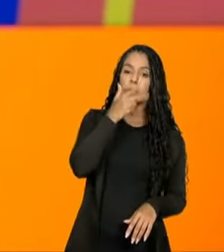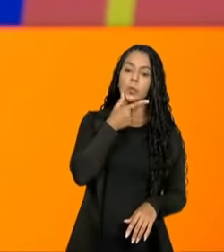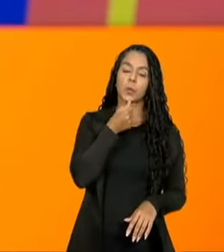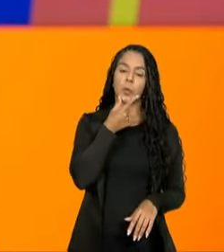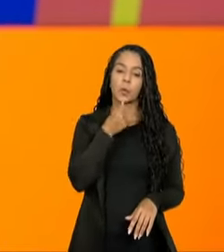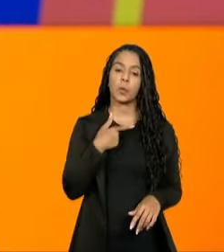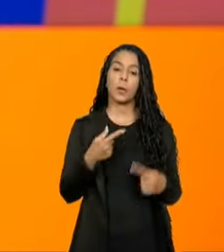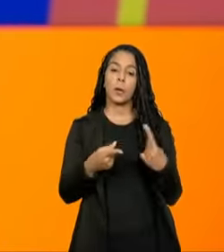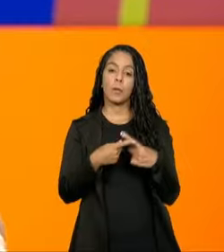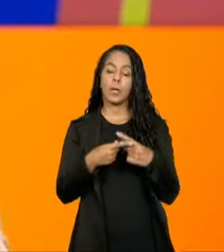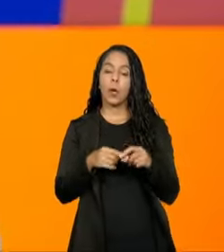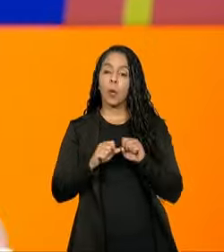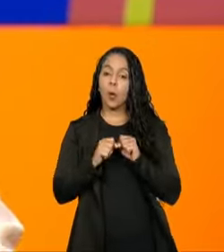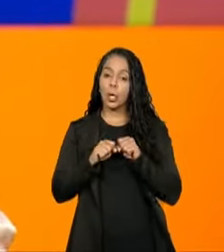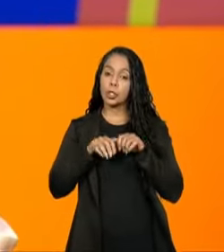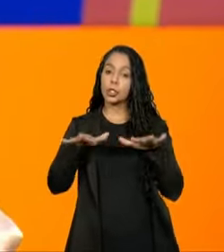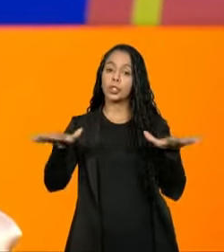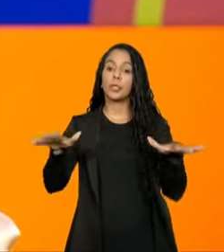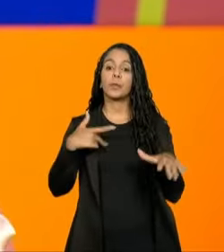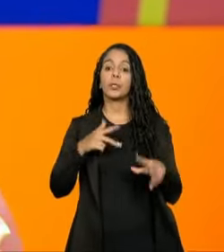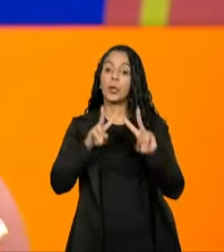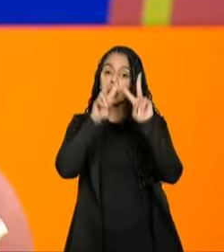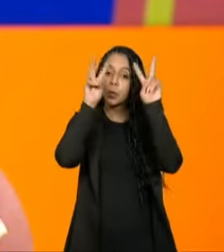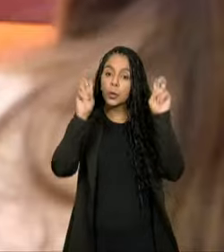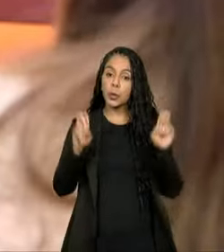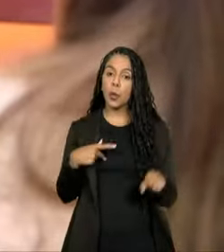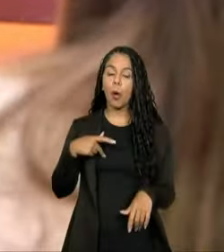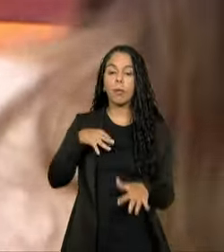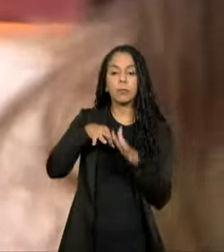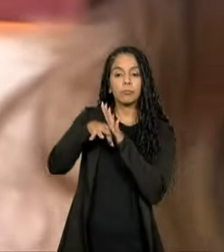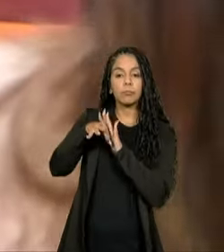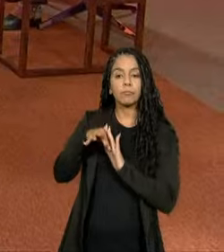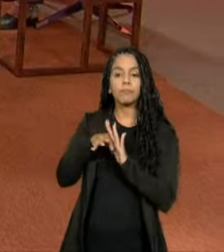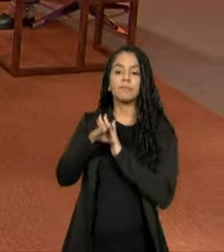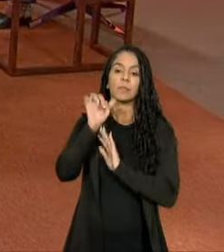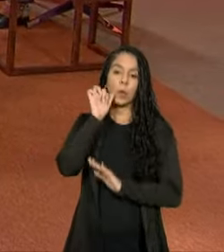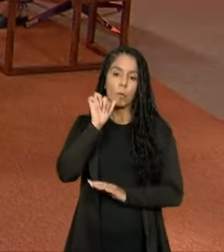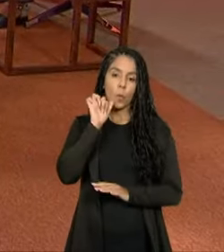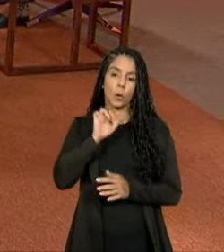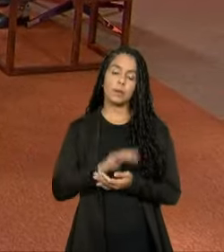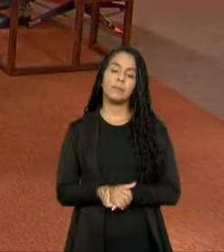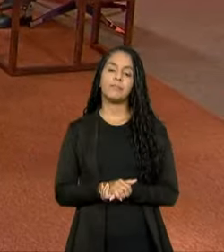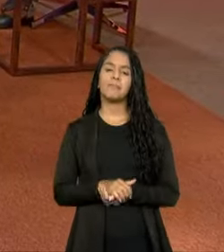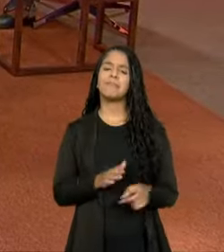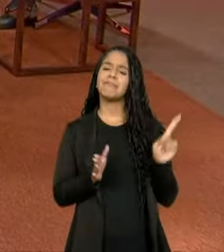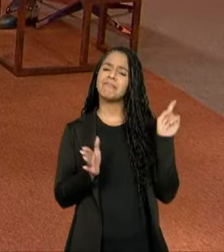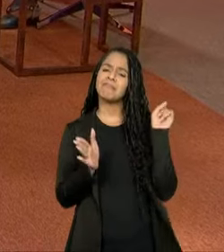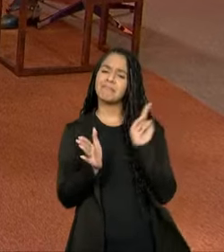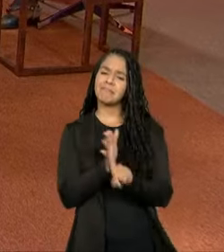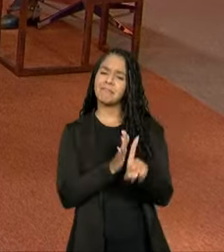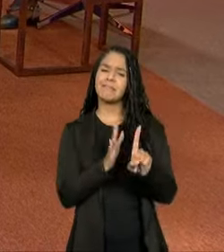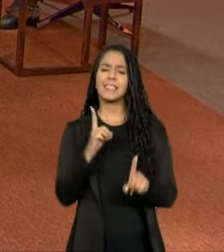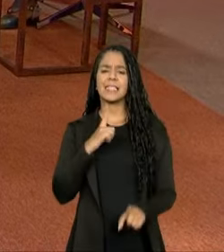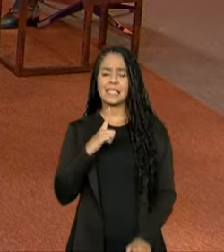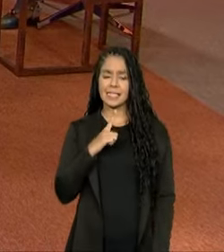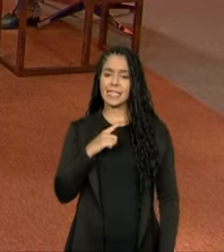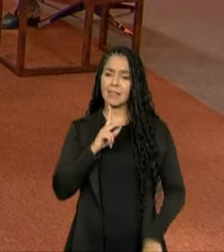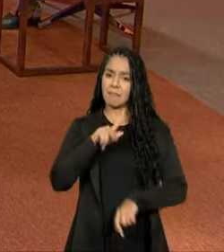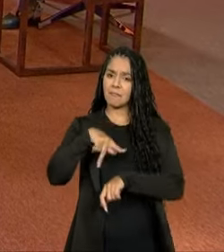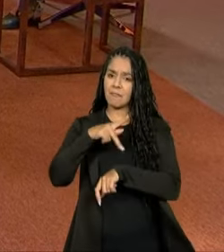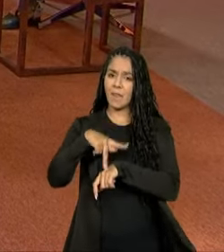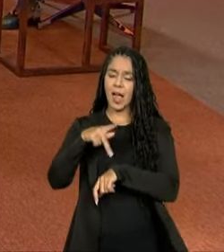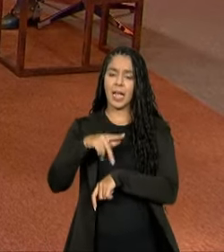distribuição ginecoide da mulher, né? Péssimo. Mas tem que se perguntar. Eu ia perguntar, tem países na Ásia que não